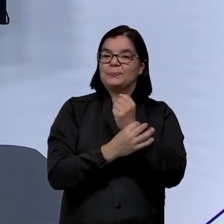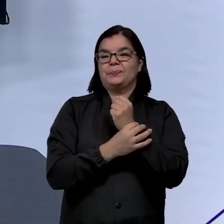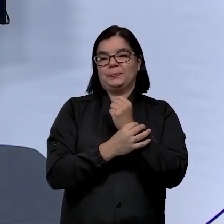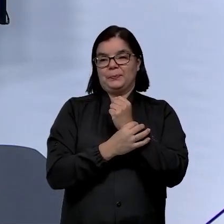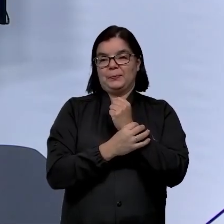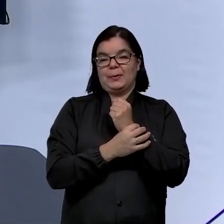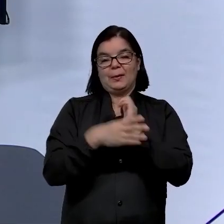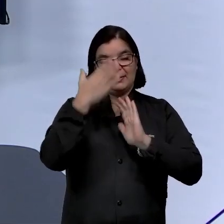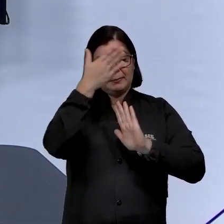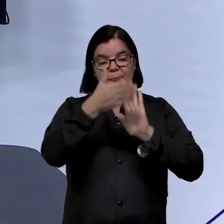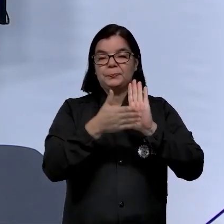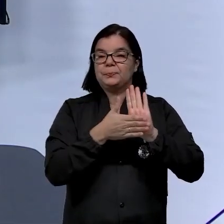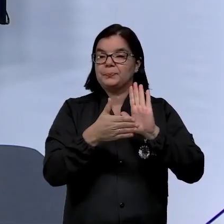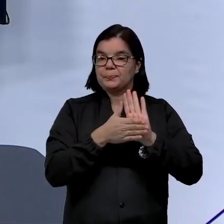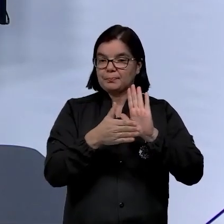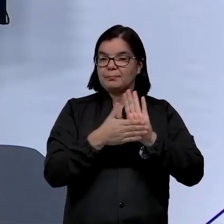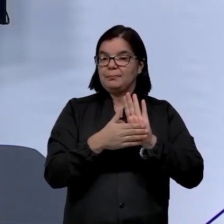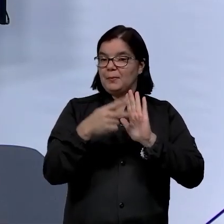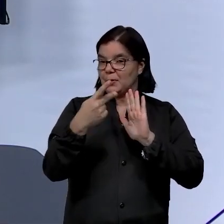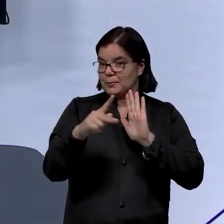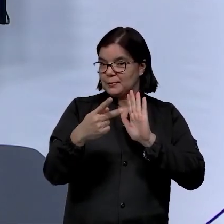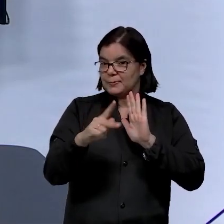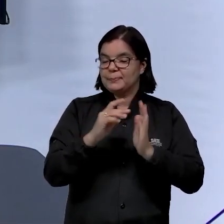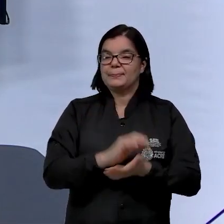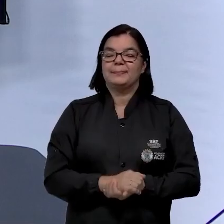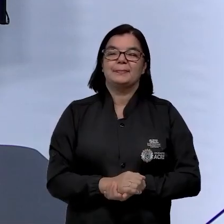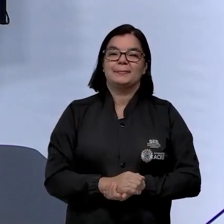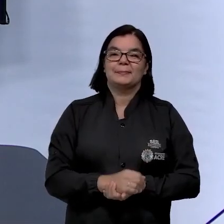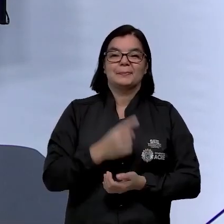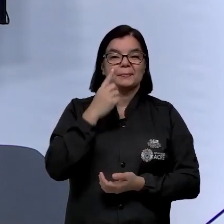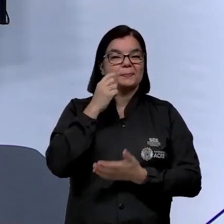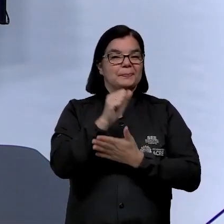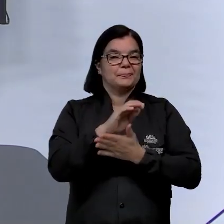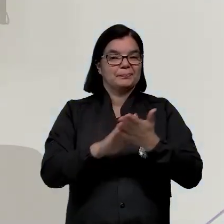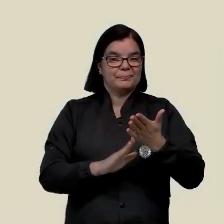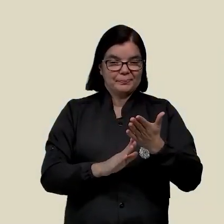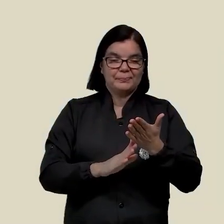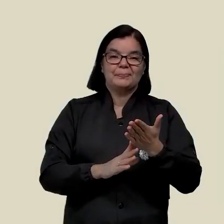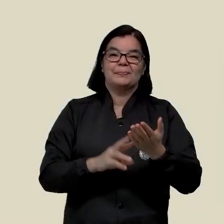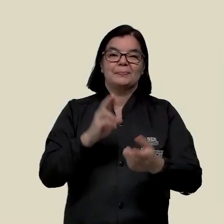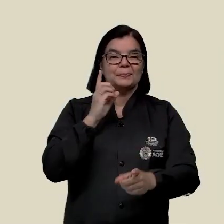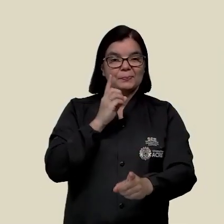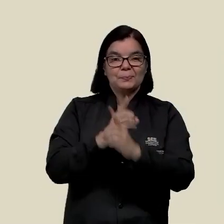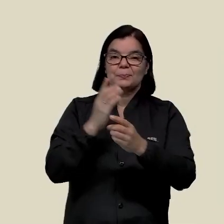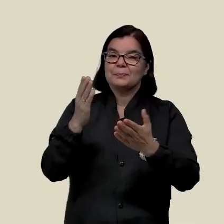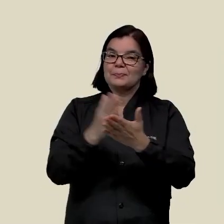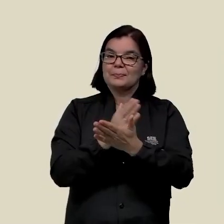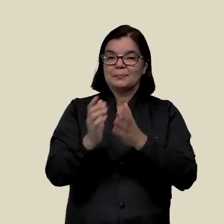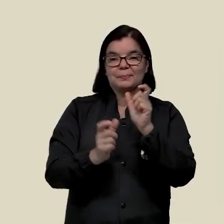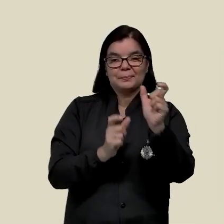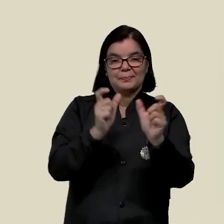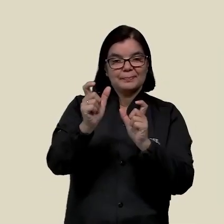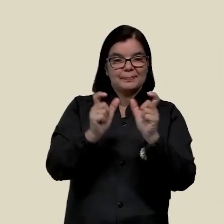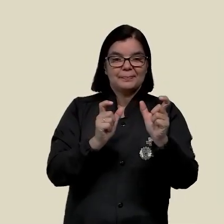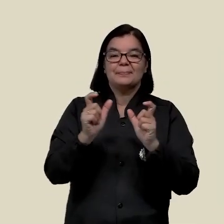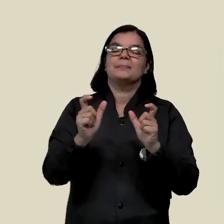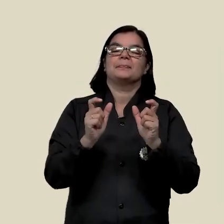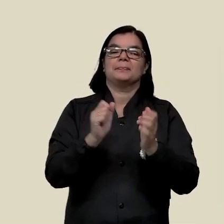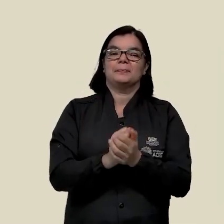ter provas, né, de que ela é sua. Vamos então para a nossa tela para a gente encontrar algumas